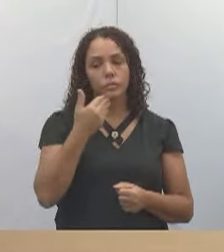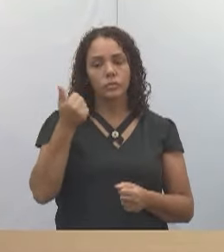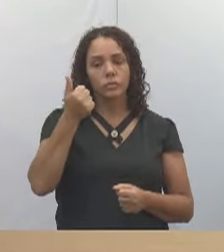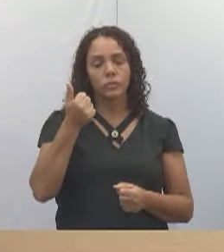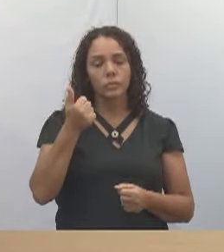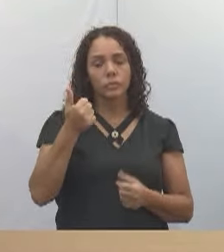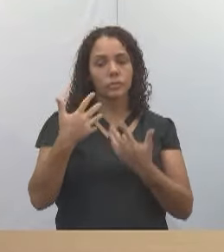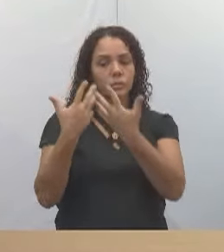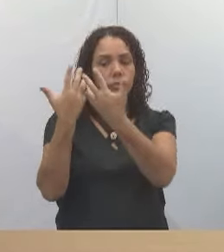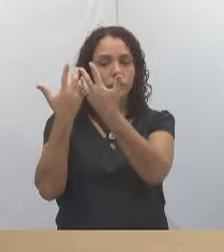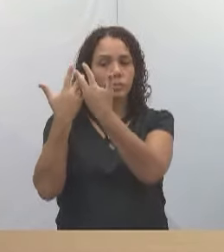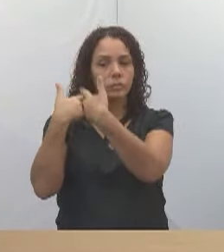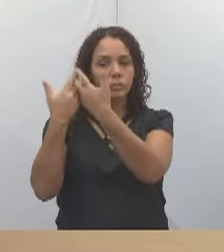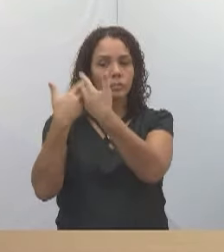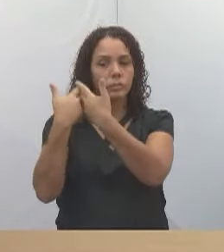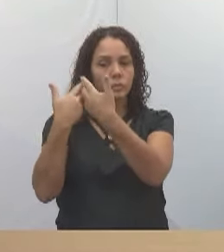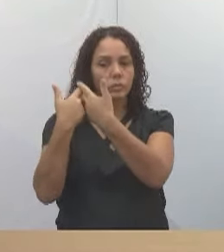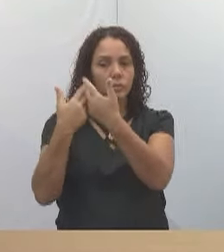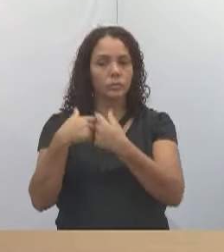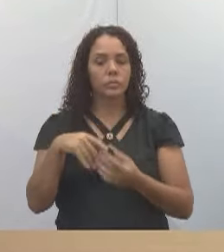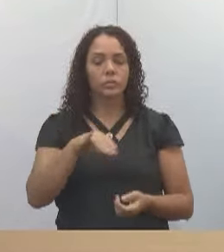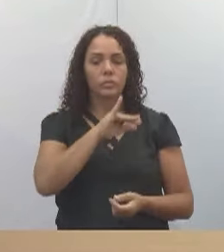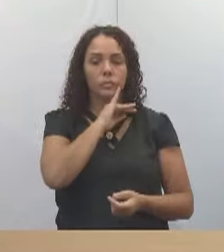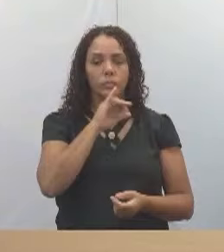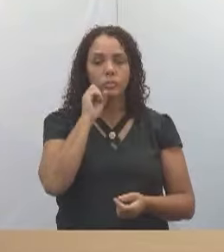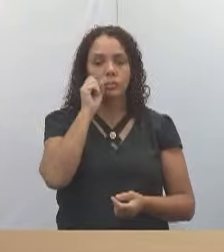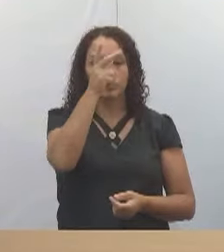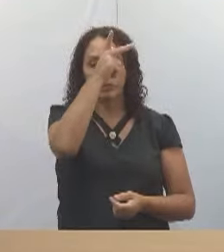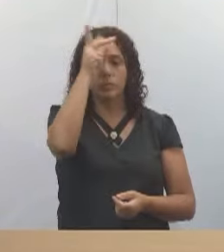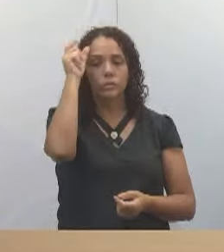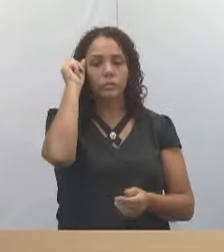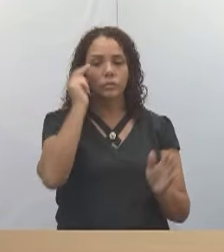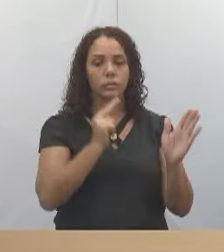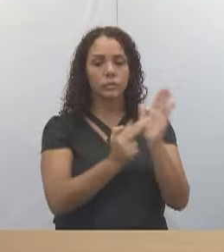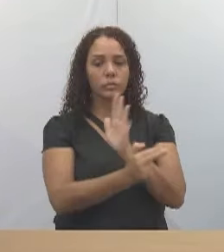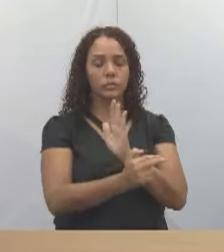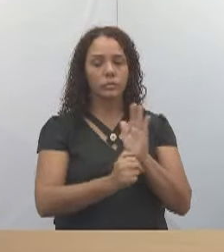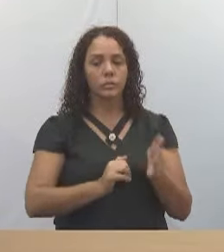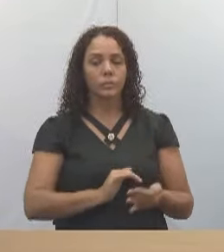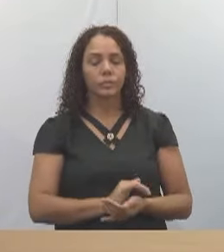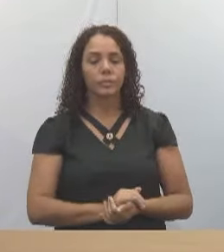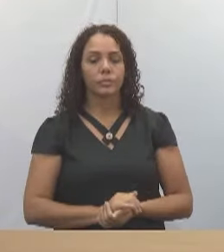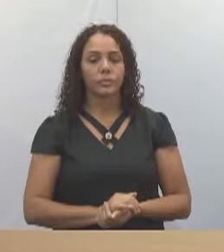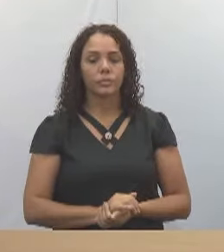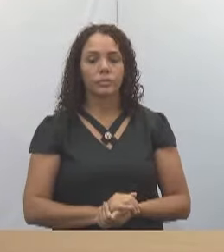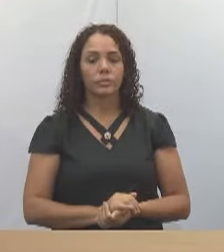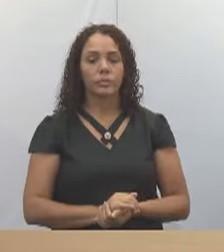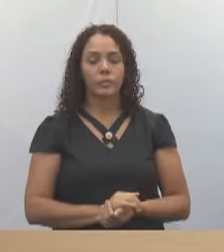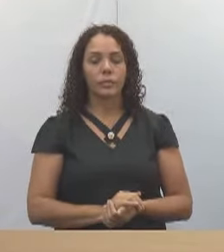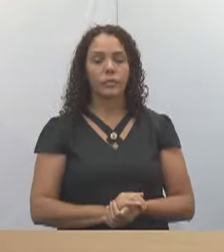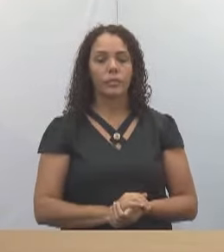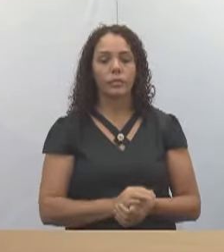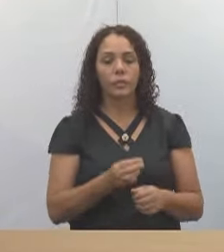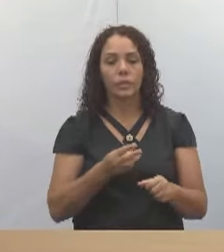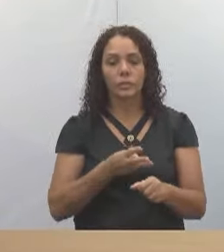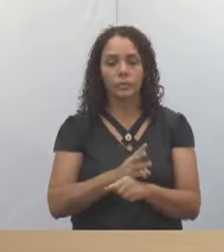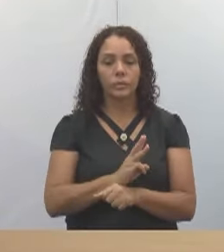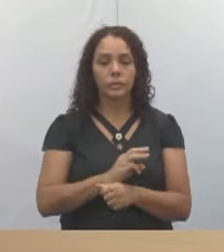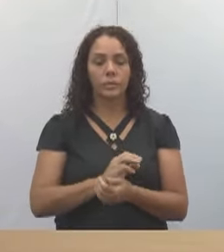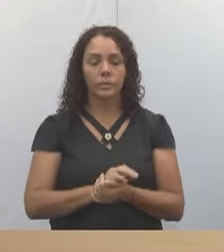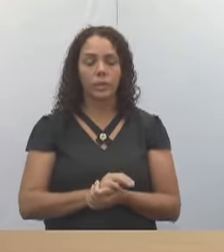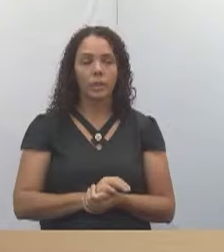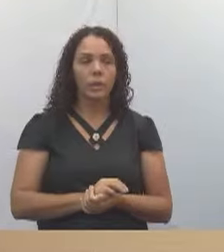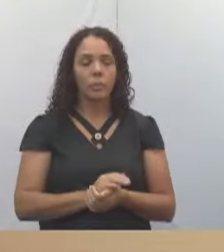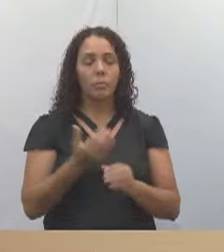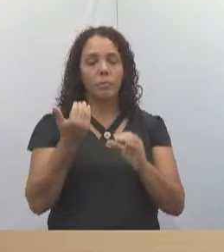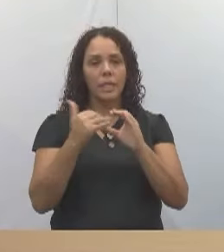refletir. Anteciosamente, Isaías José de Santana, prefeito municipal de Jacareí. Mensagem do veto ao projeto da